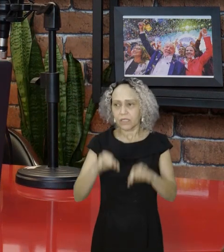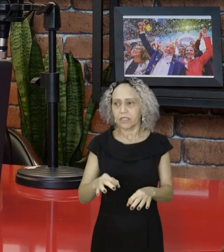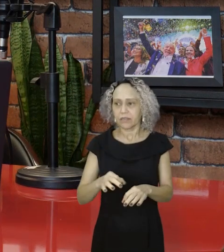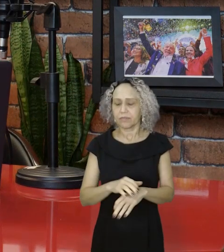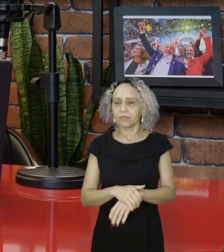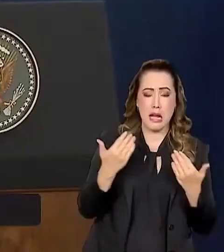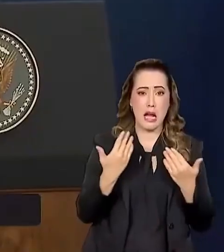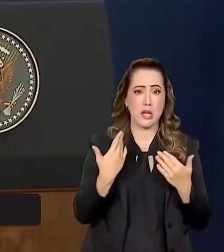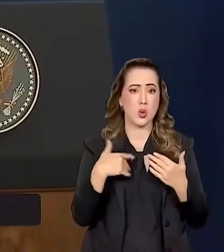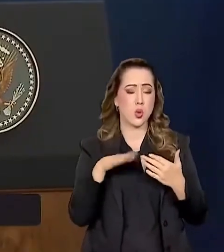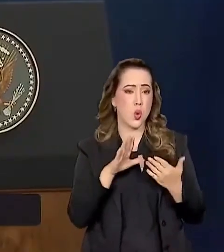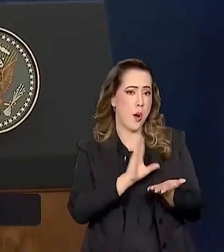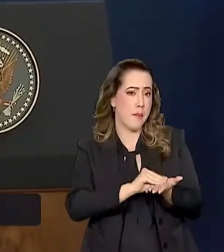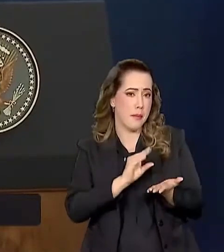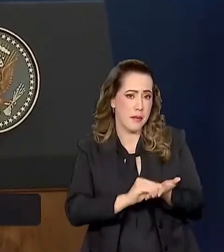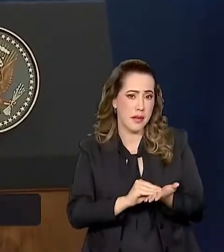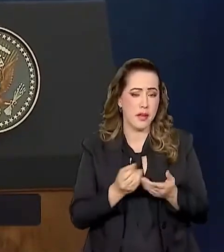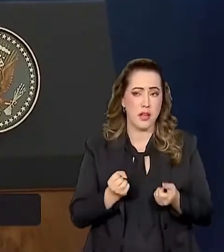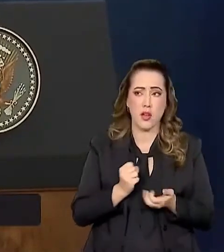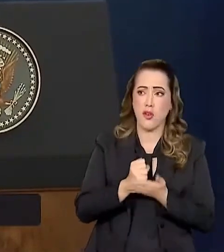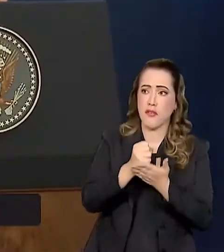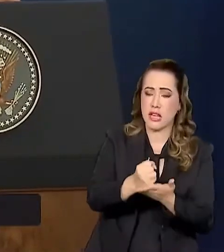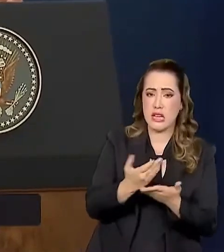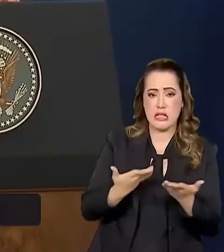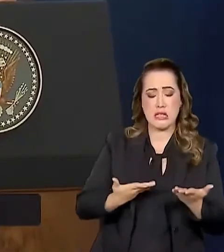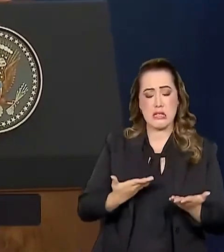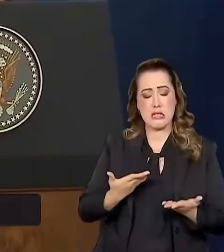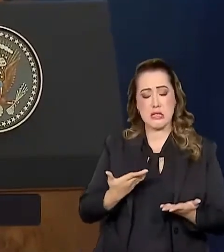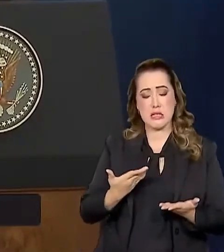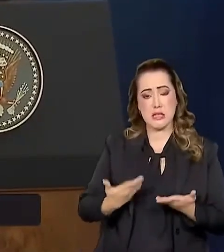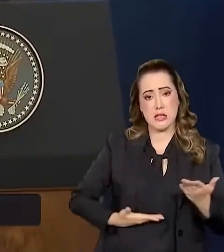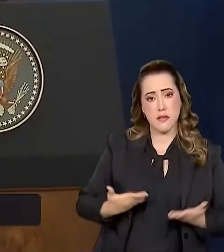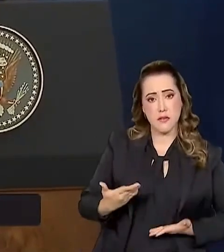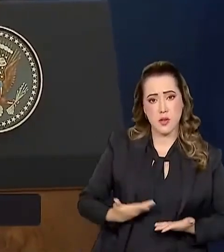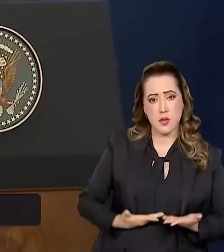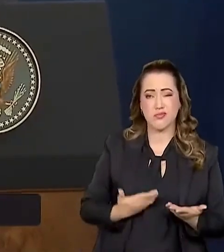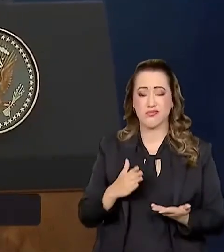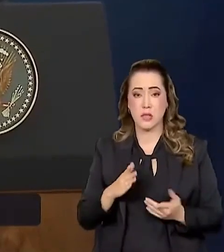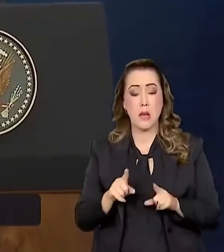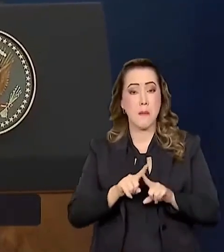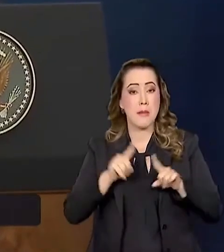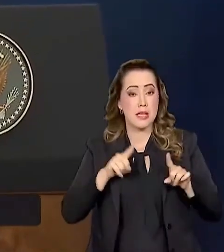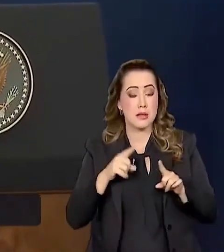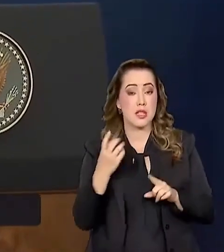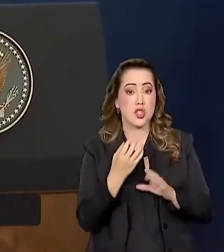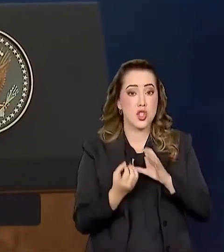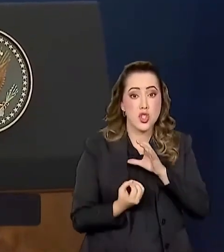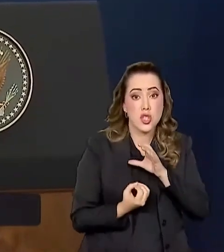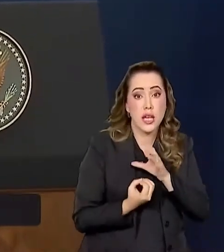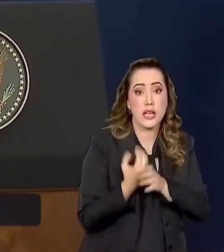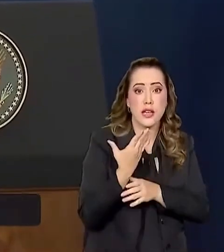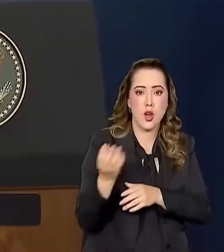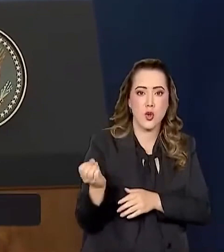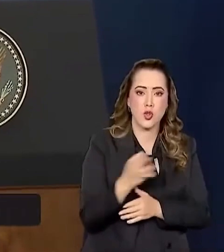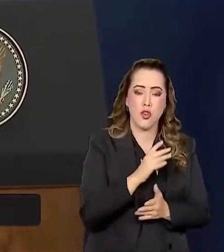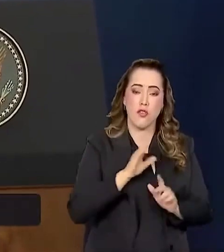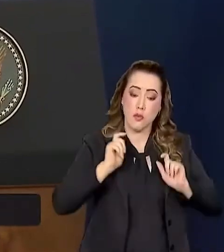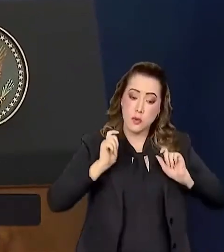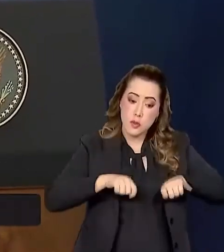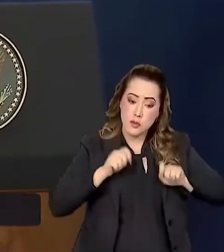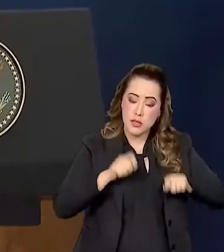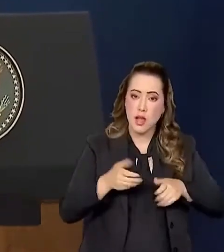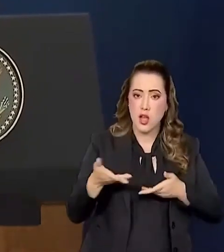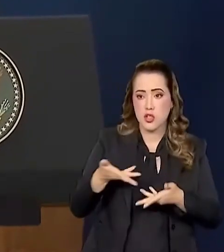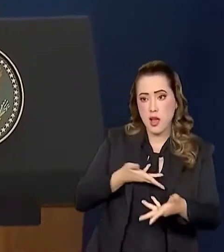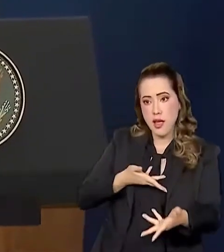trabalho digno. Queremos criar, quem sabe, um novo marco de funcionamento na relação capital e